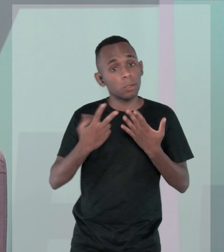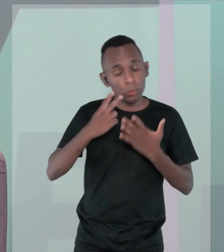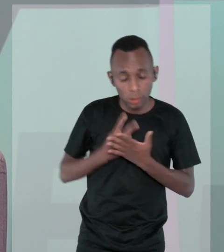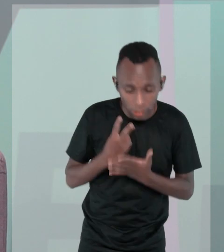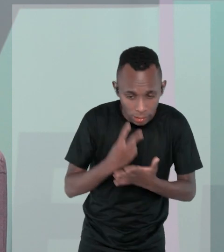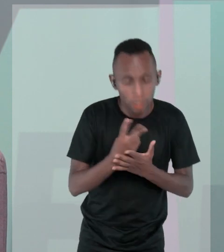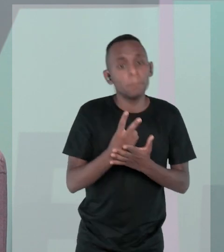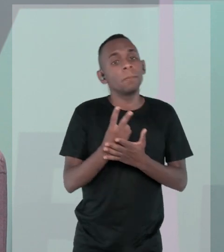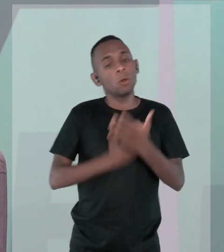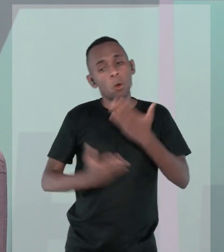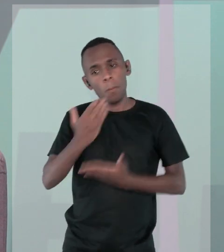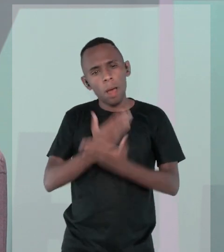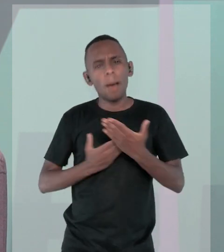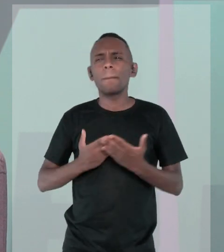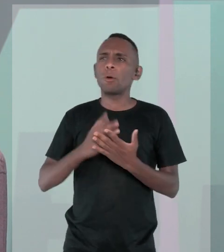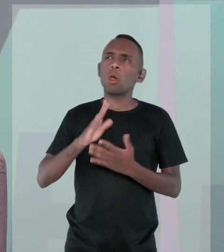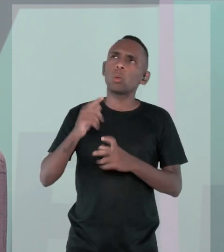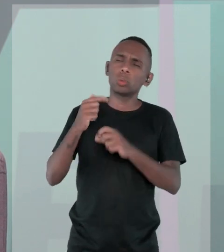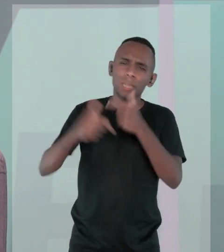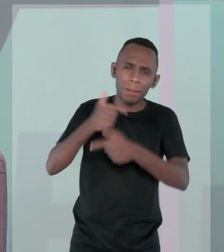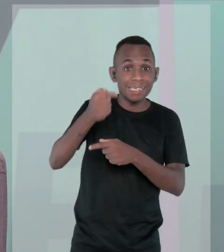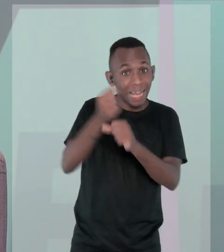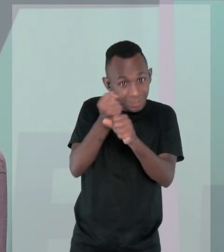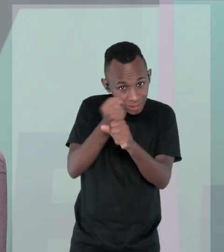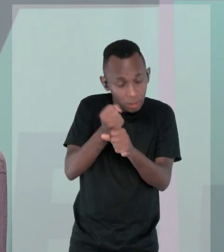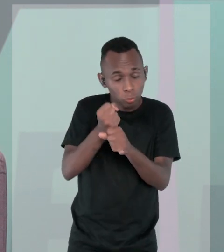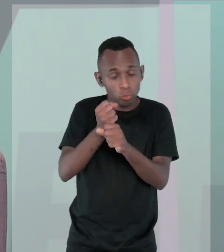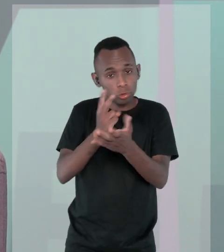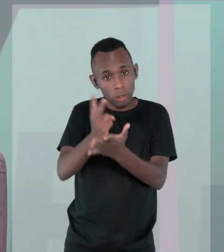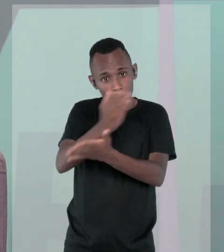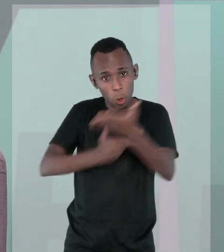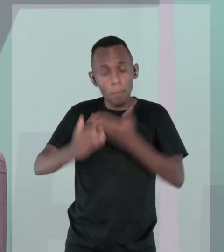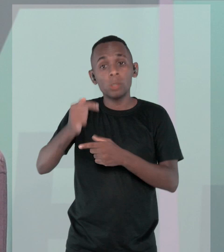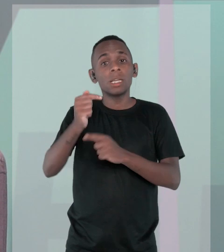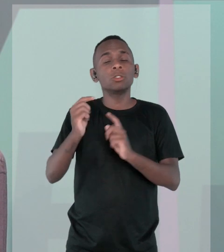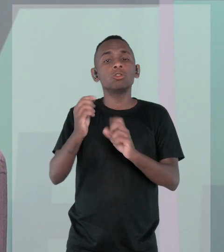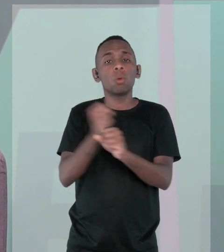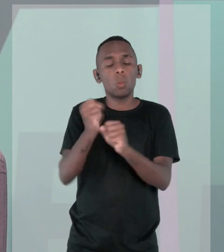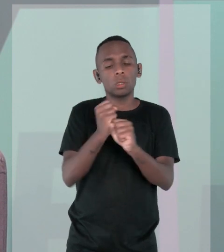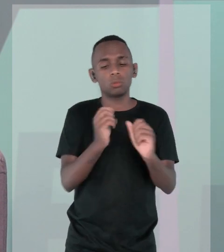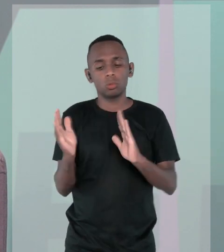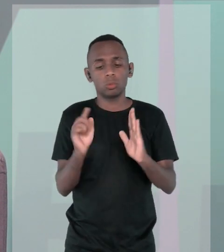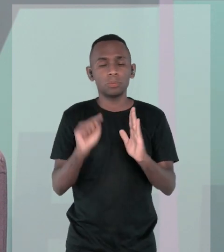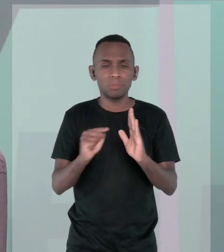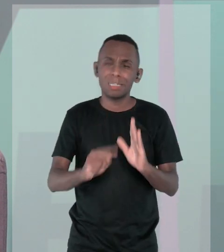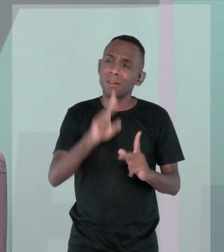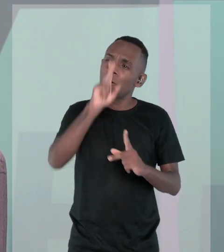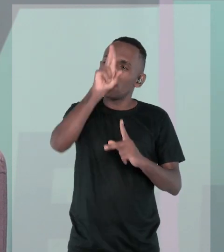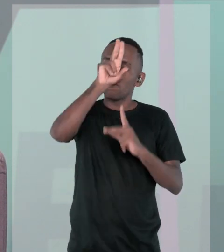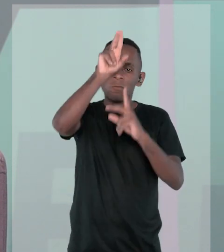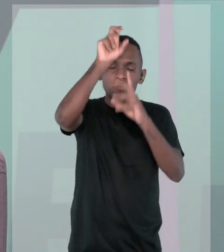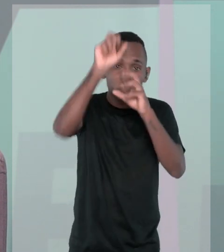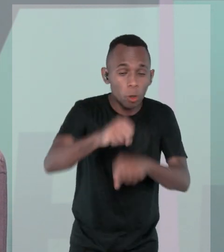Papo se tem... Eu trabalhei 7 anos no Sempre um Papo, e os 7 anos de Sempre um Papo foram mais intensos